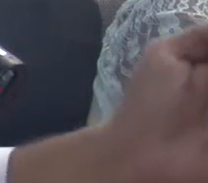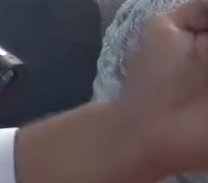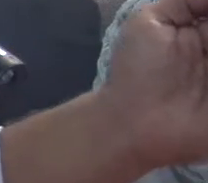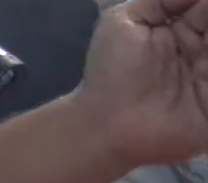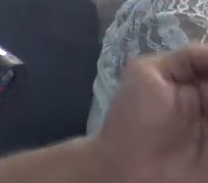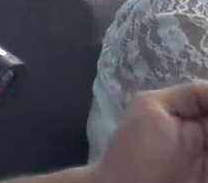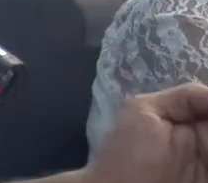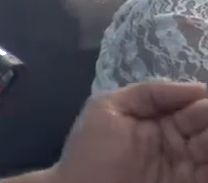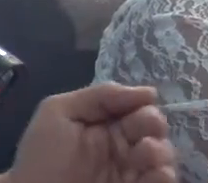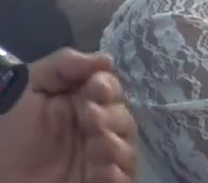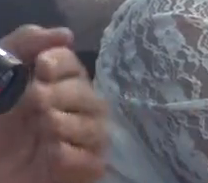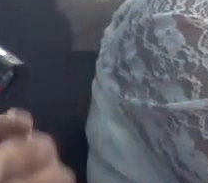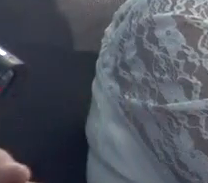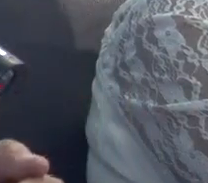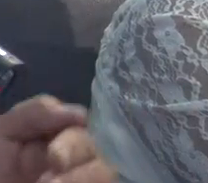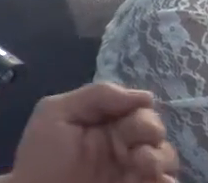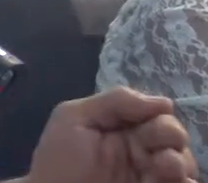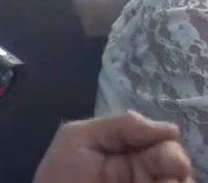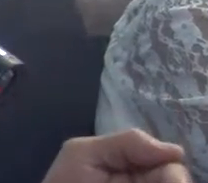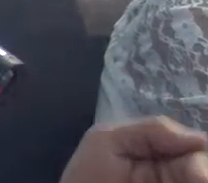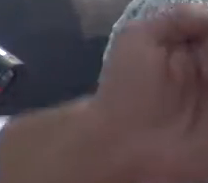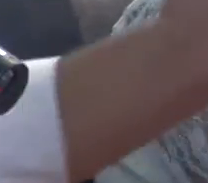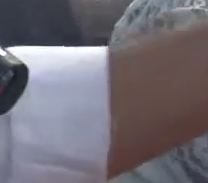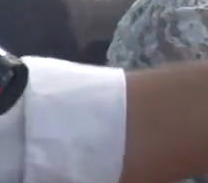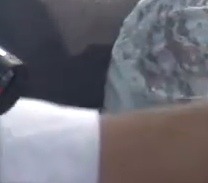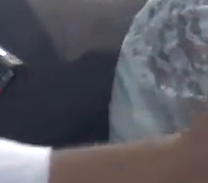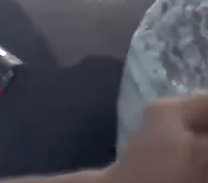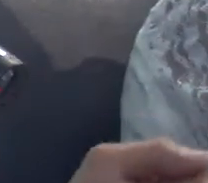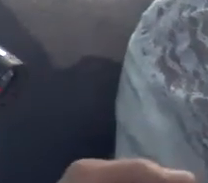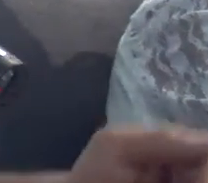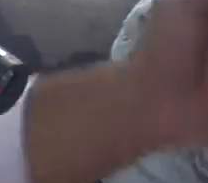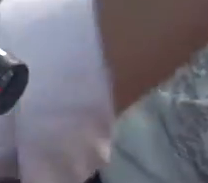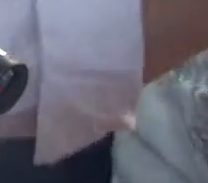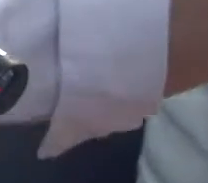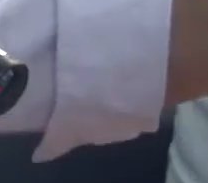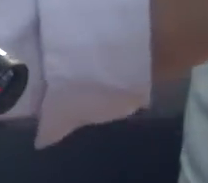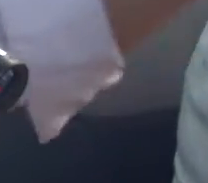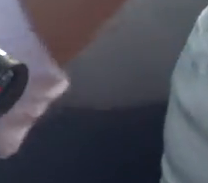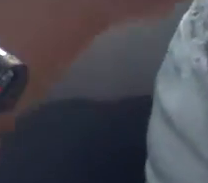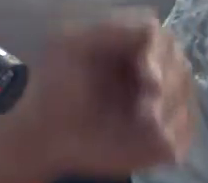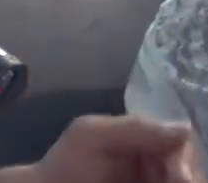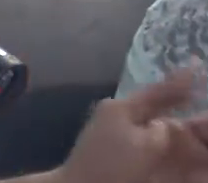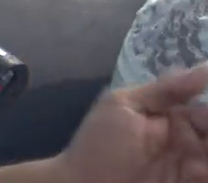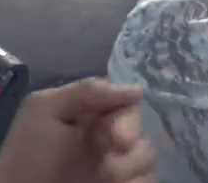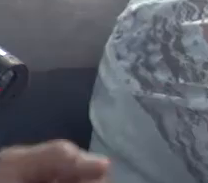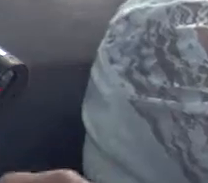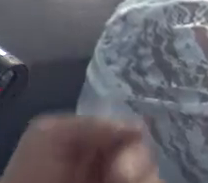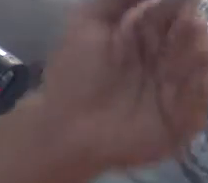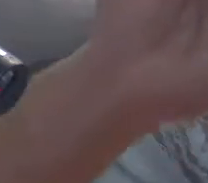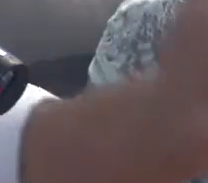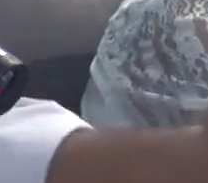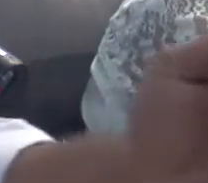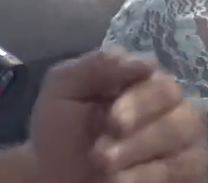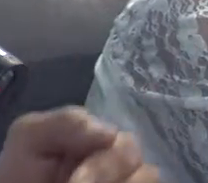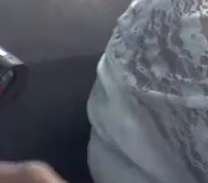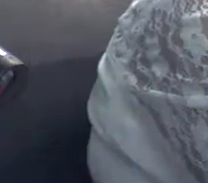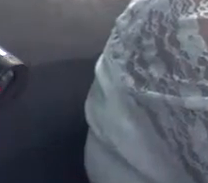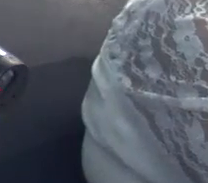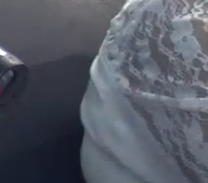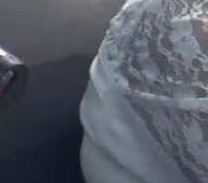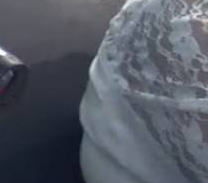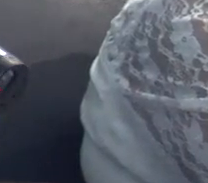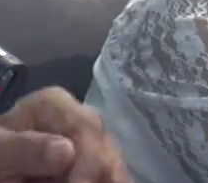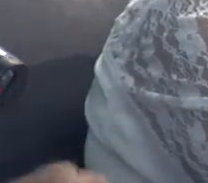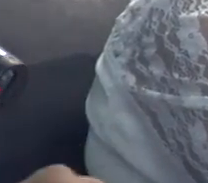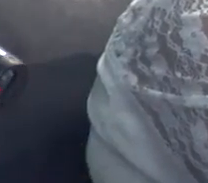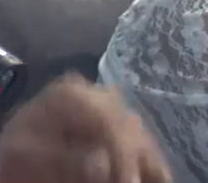da mesma sociedade, que todo mundo faça parte da mesma escola. Por isso que nós temos aí essa briga tão forte pela educação inclusiva.